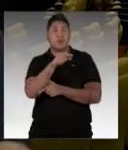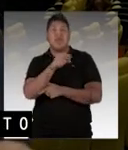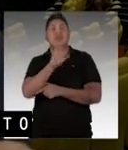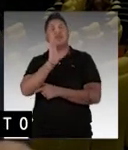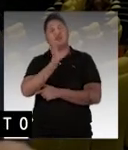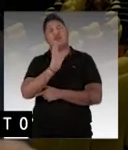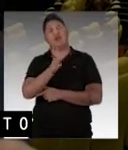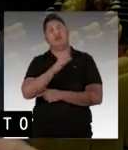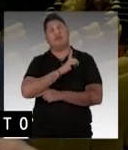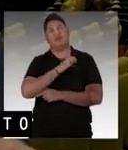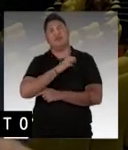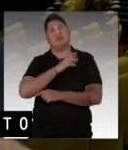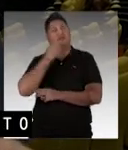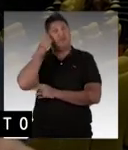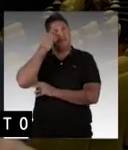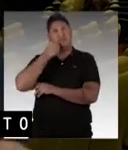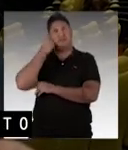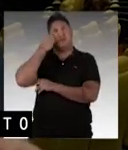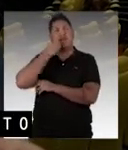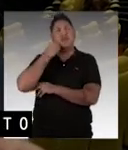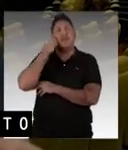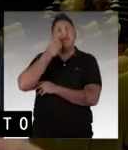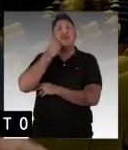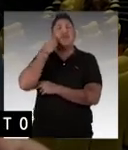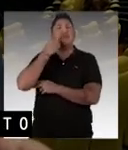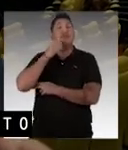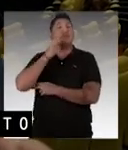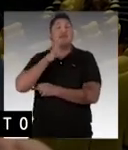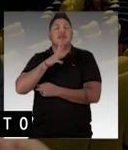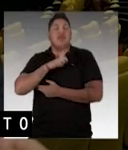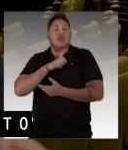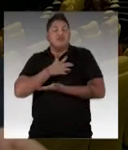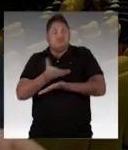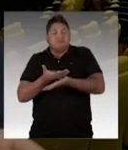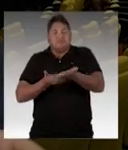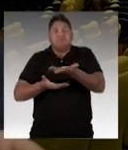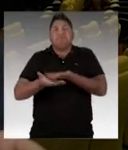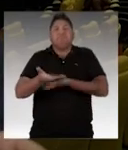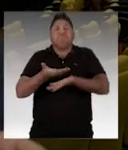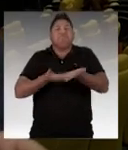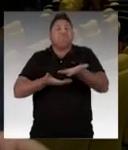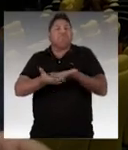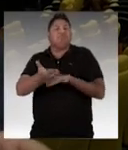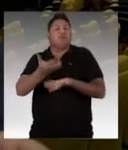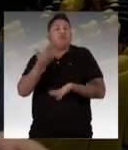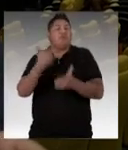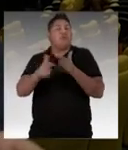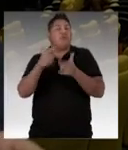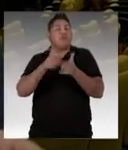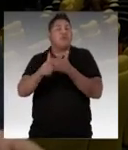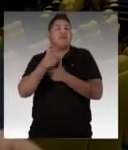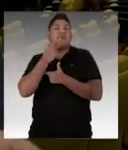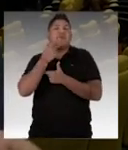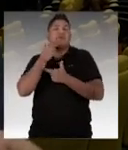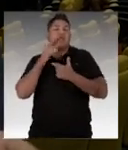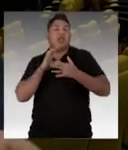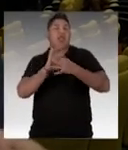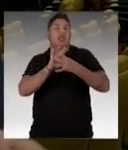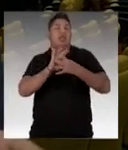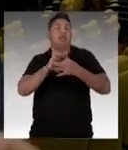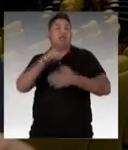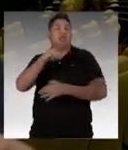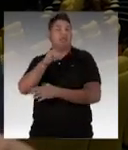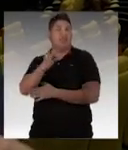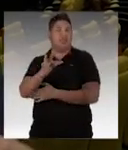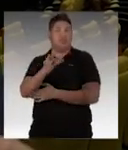Bahia. Então ele já tem experiência e é muito envolvido com as questões que dizem com o Ministério